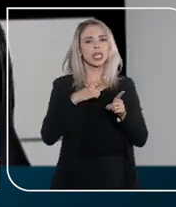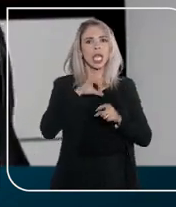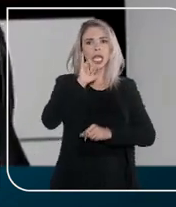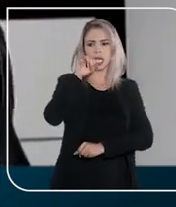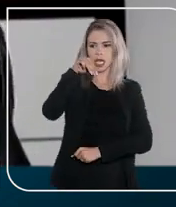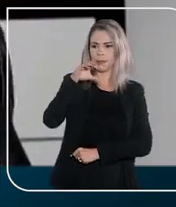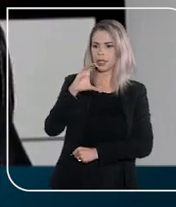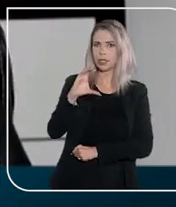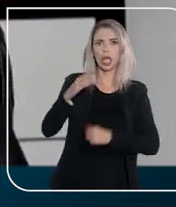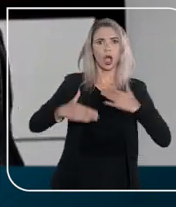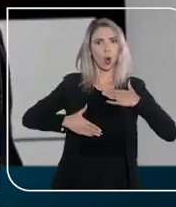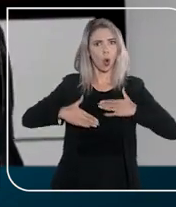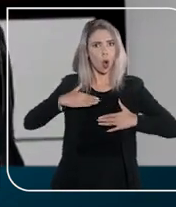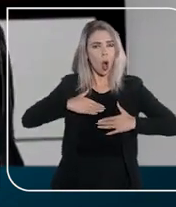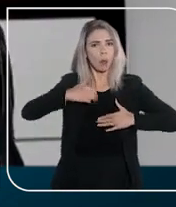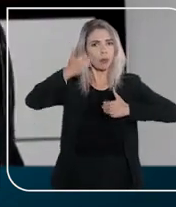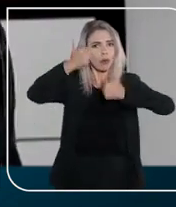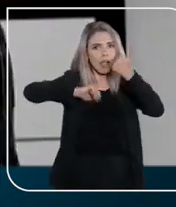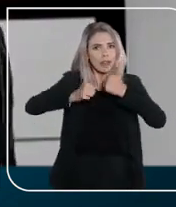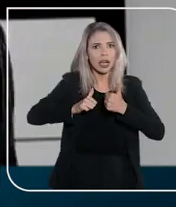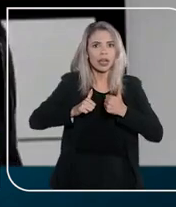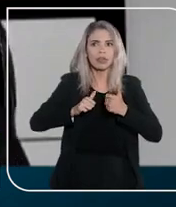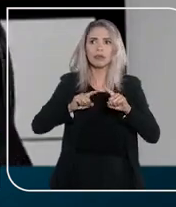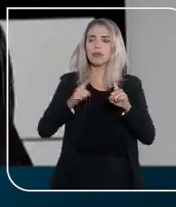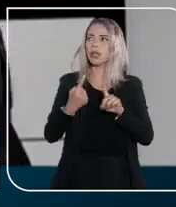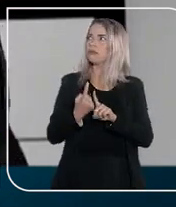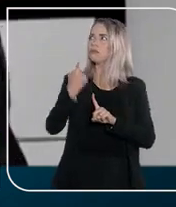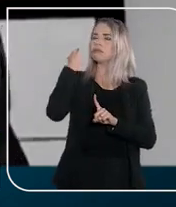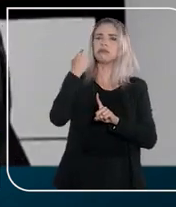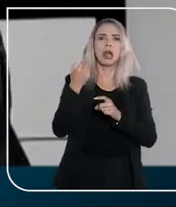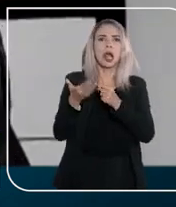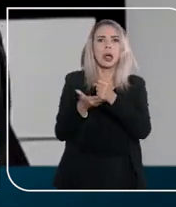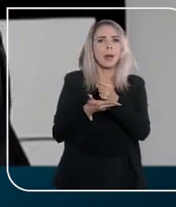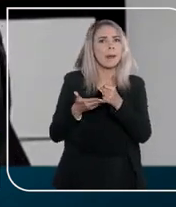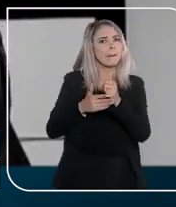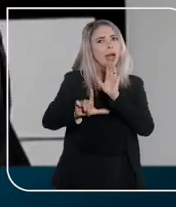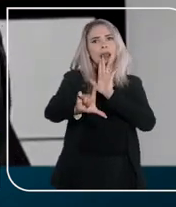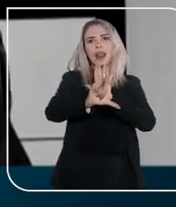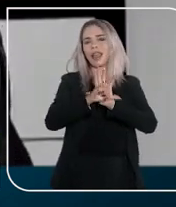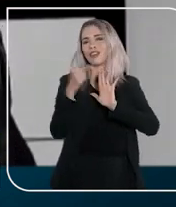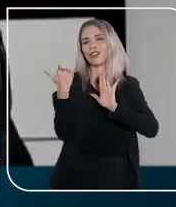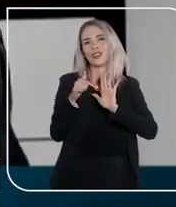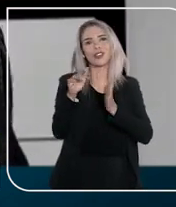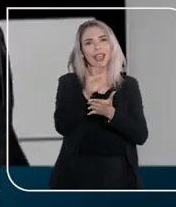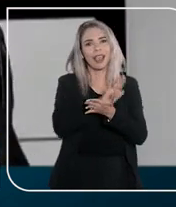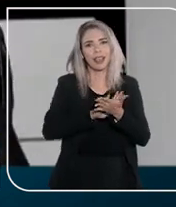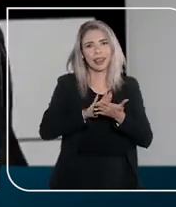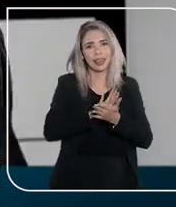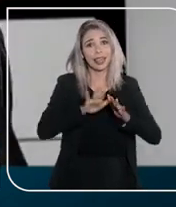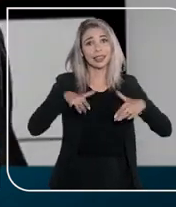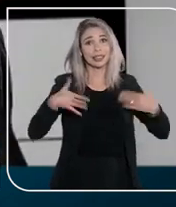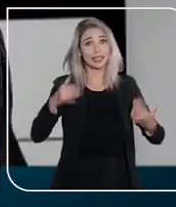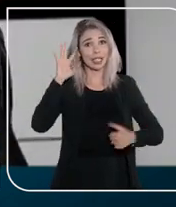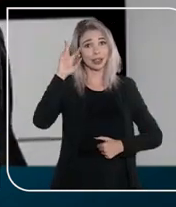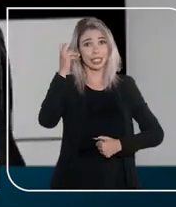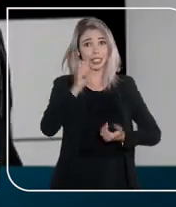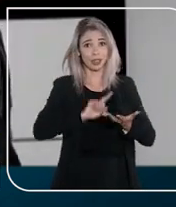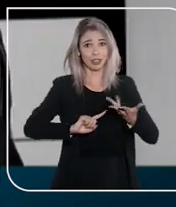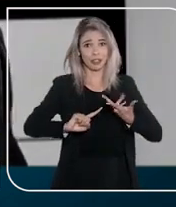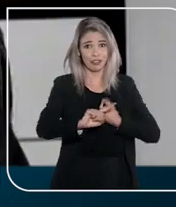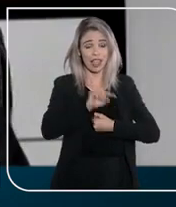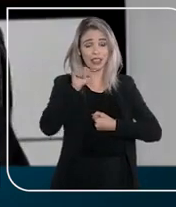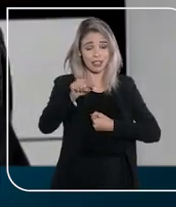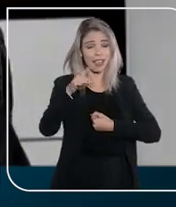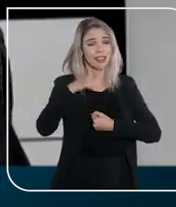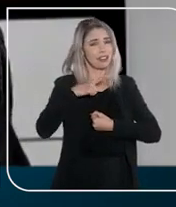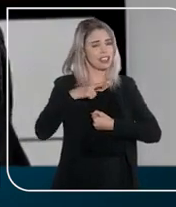corporal? Vamos. E aí ele não tinha nenhum amparo em lei. Todas essas decisões tiveram para